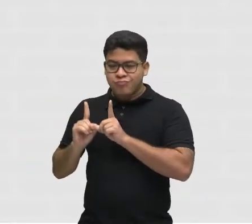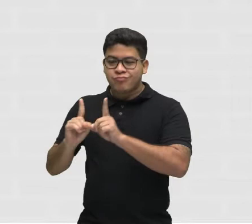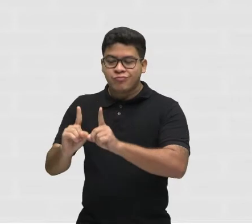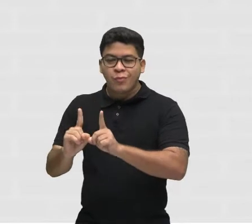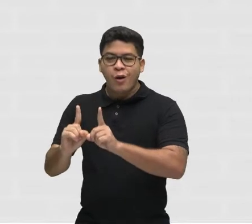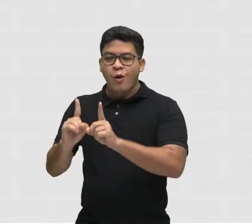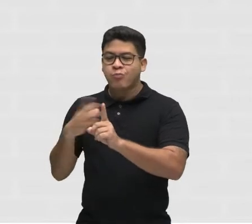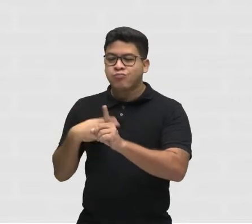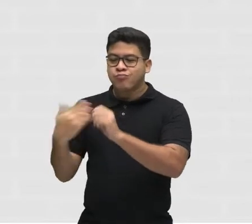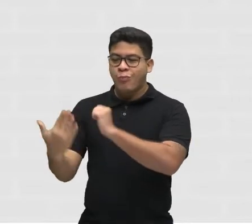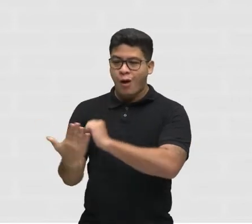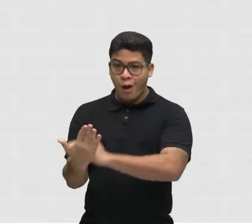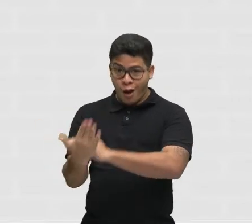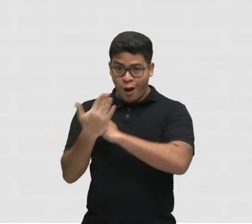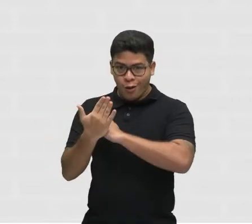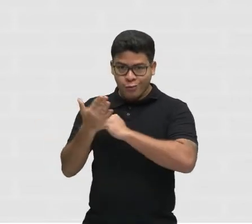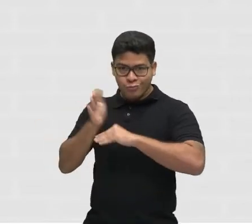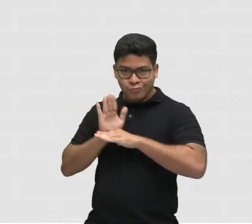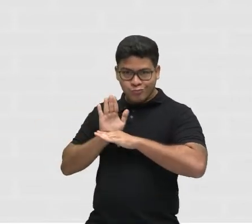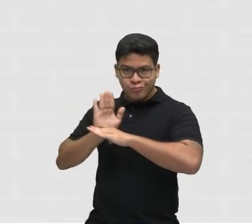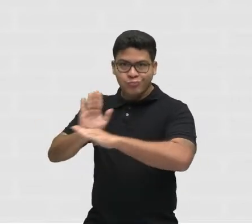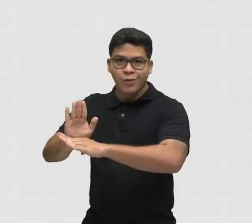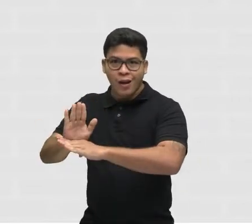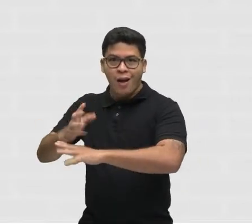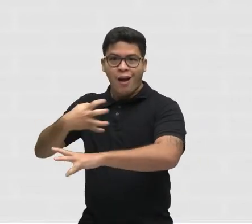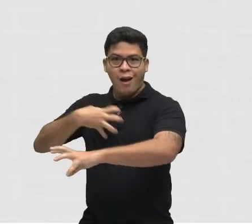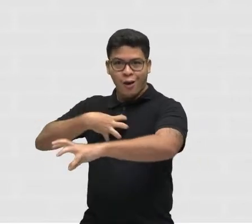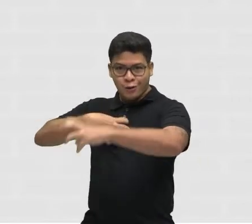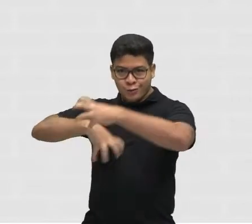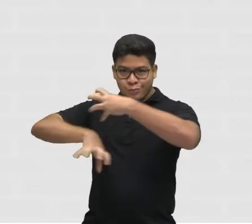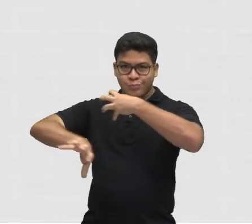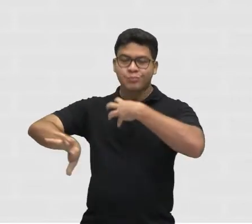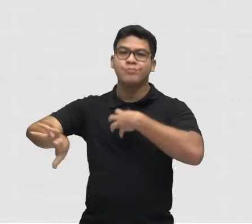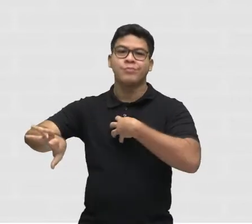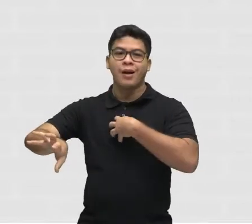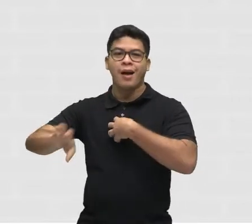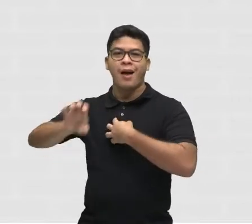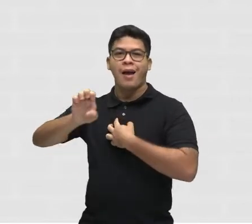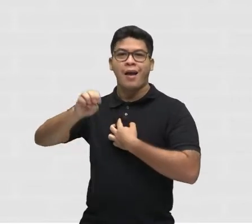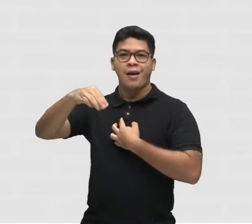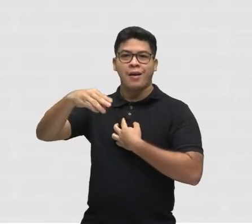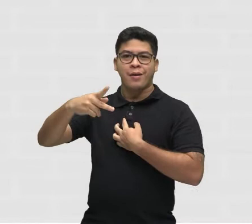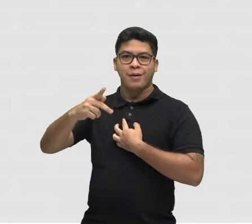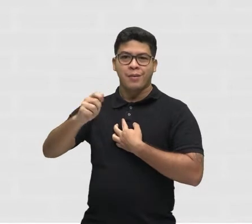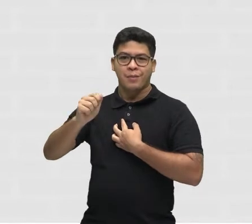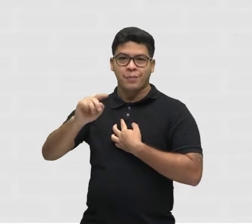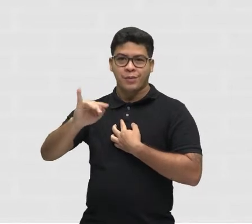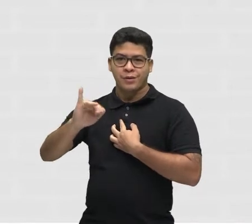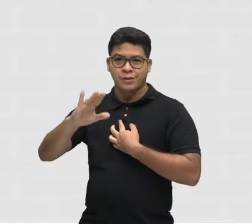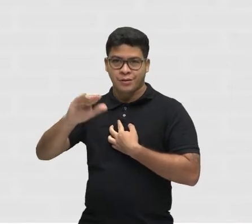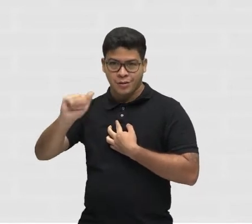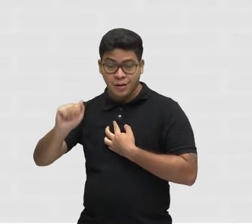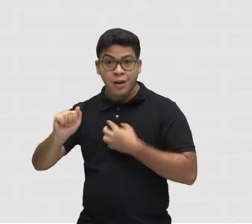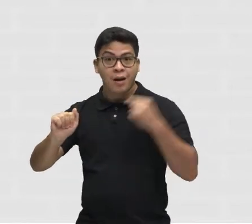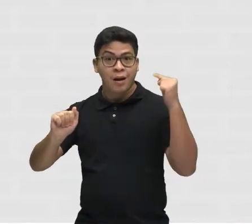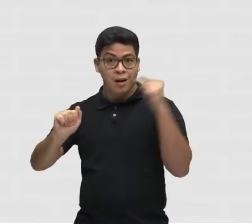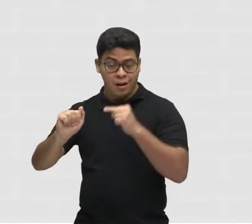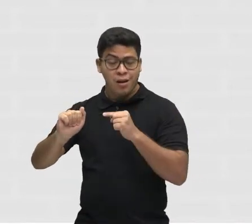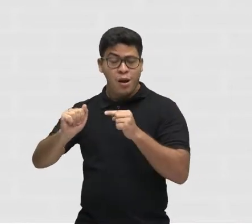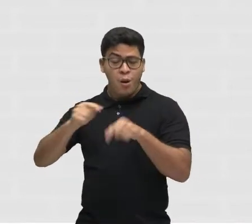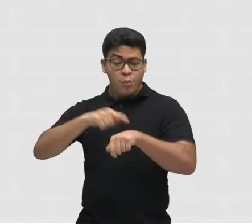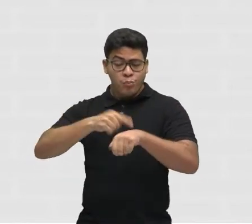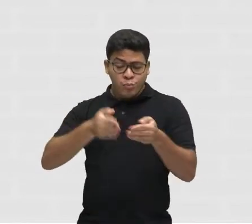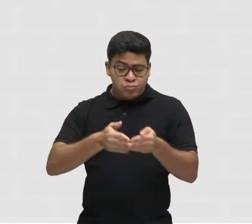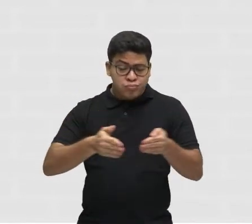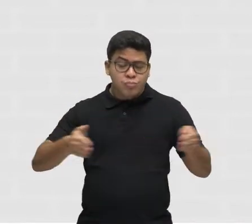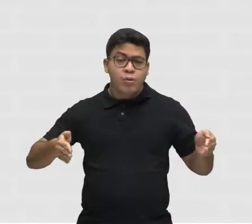Esse aspecto da empatia, que é uma das palavras-chave do nosso século, que é uma palavra-chave do nosso momento de vida, que é